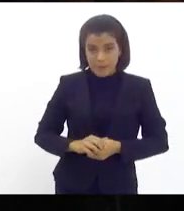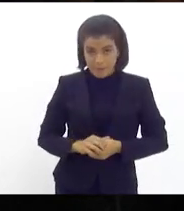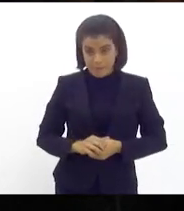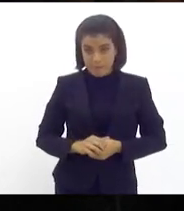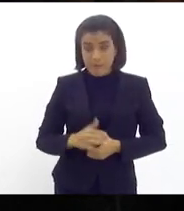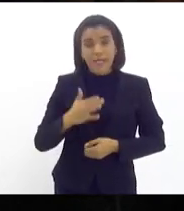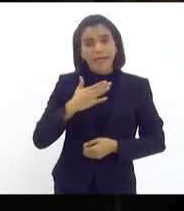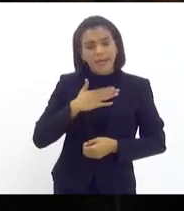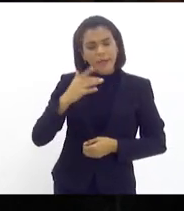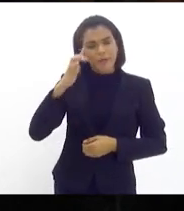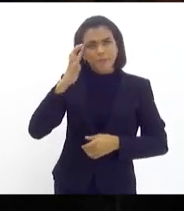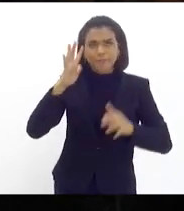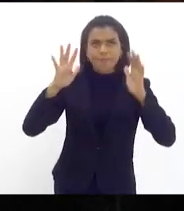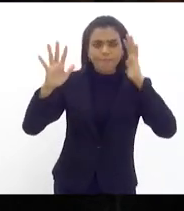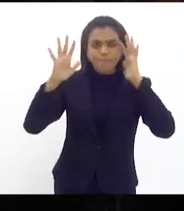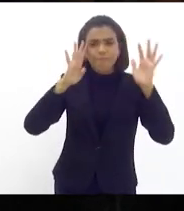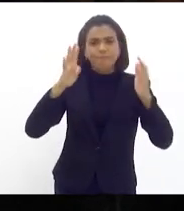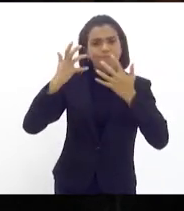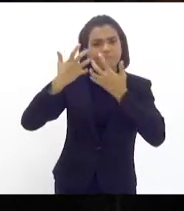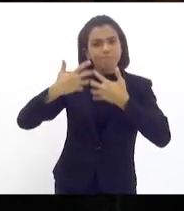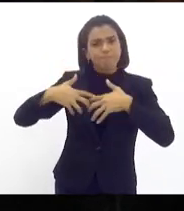eu me pergunto